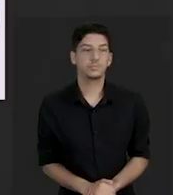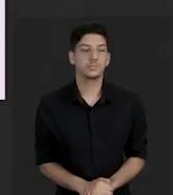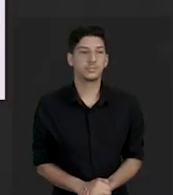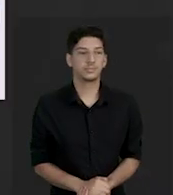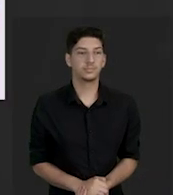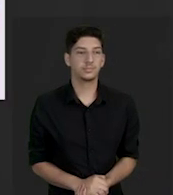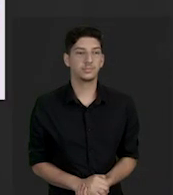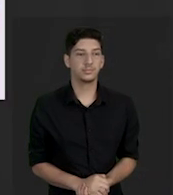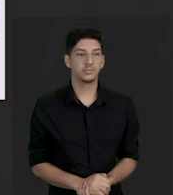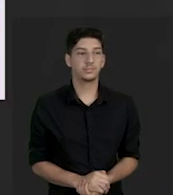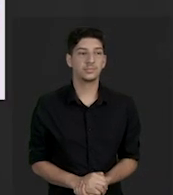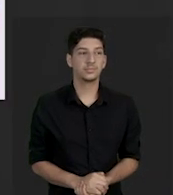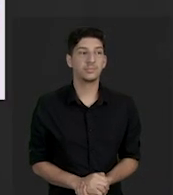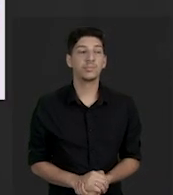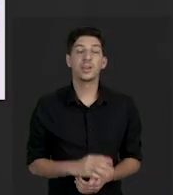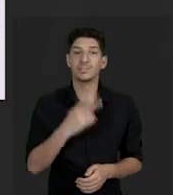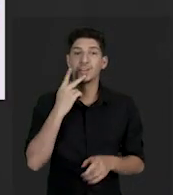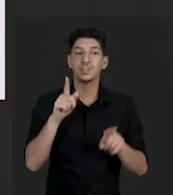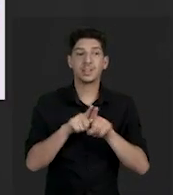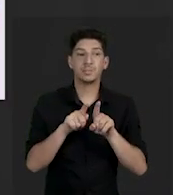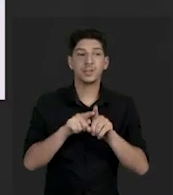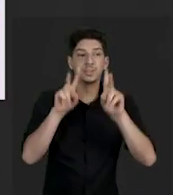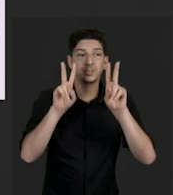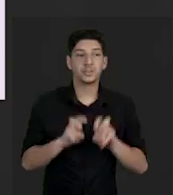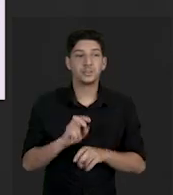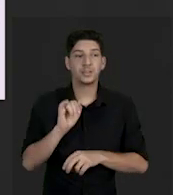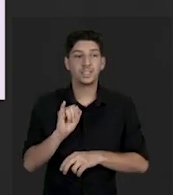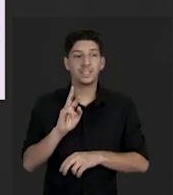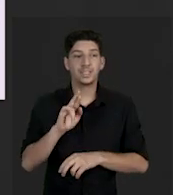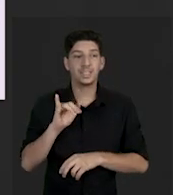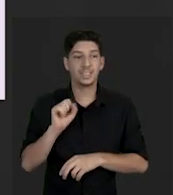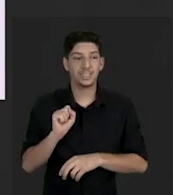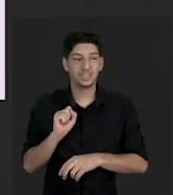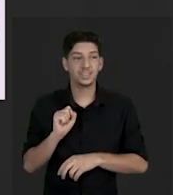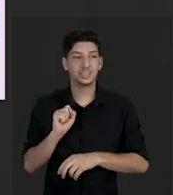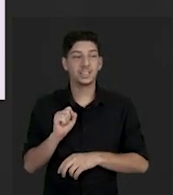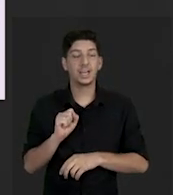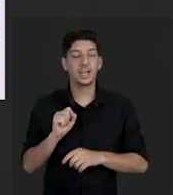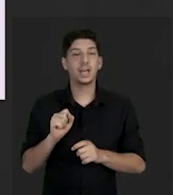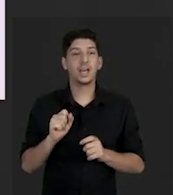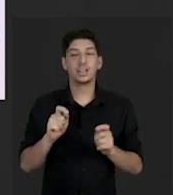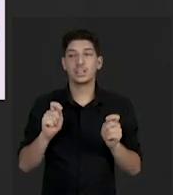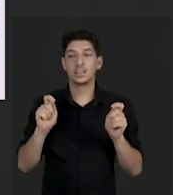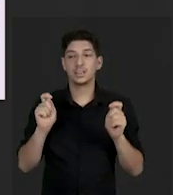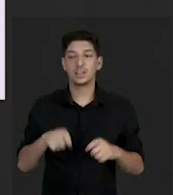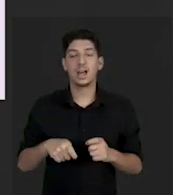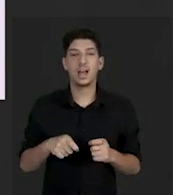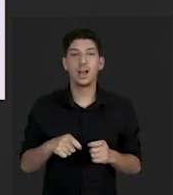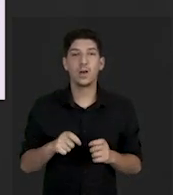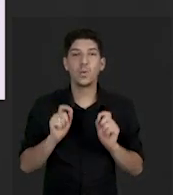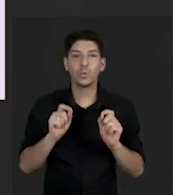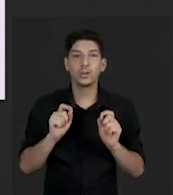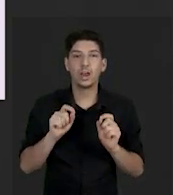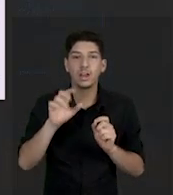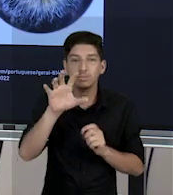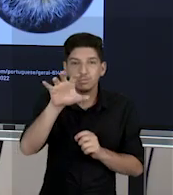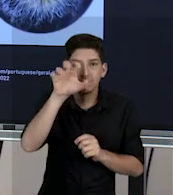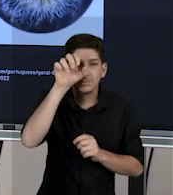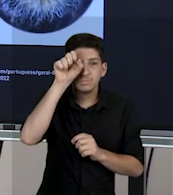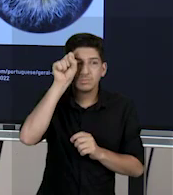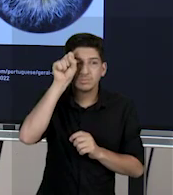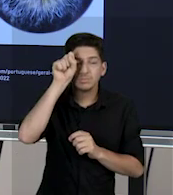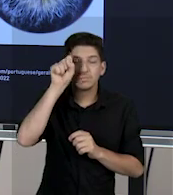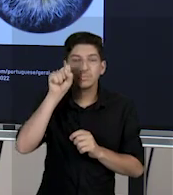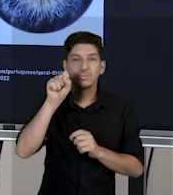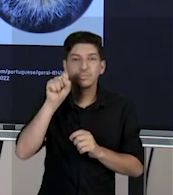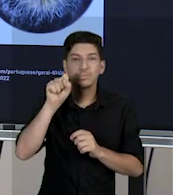a gente tem que falar da íris, que é exatamente quem vai permitir a entrada de luz na quantidade